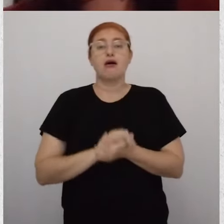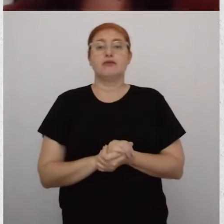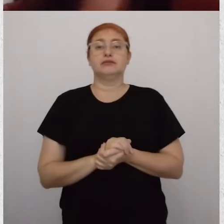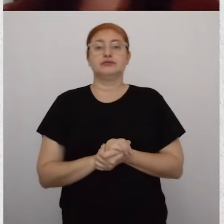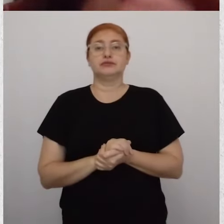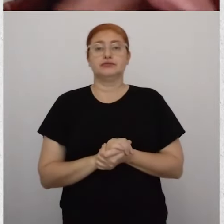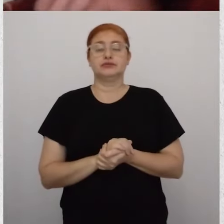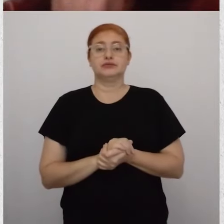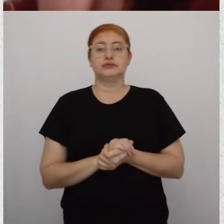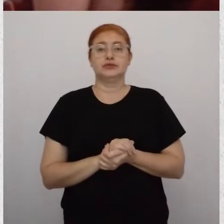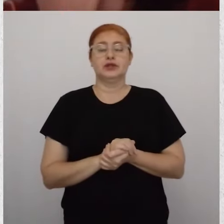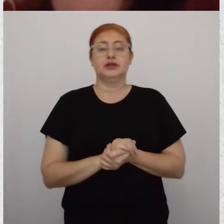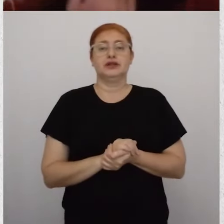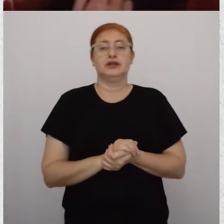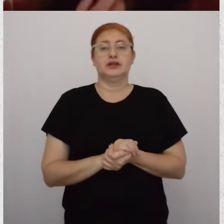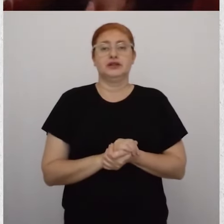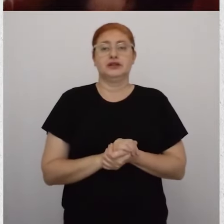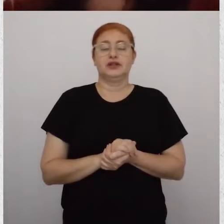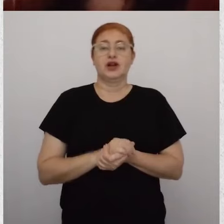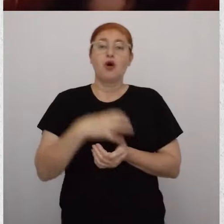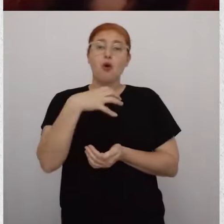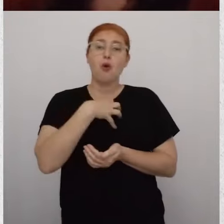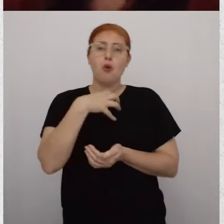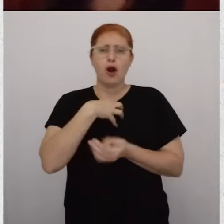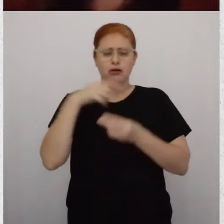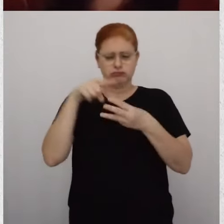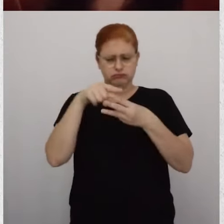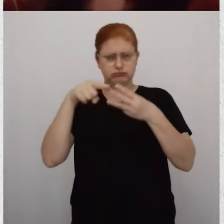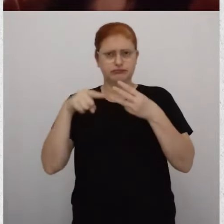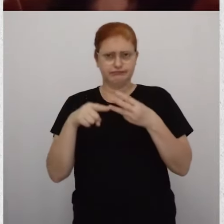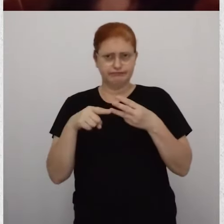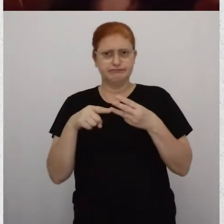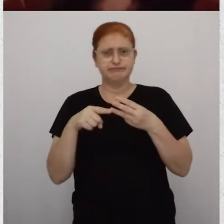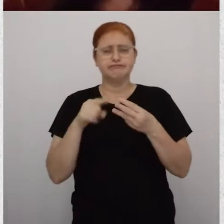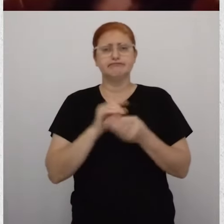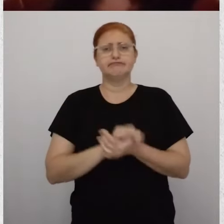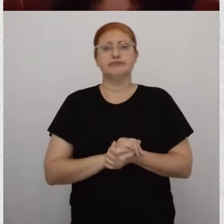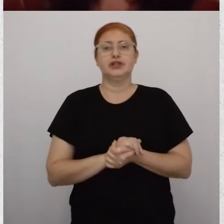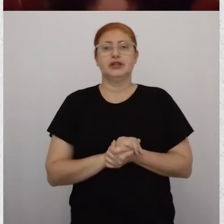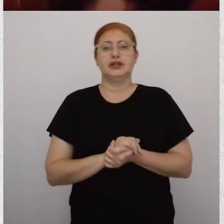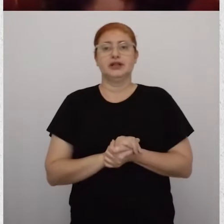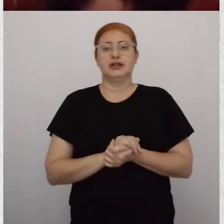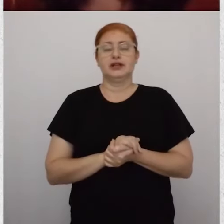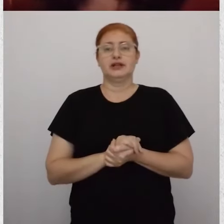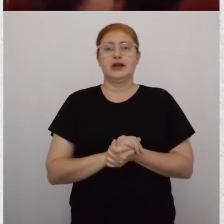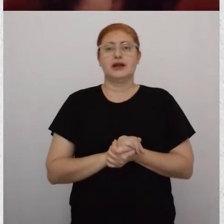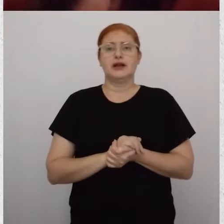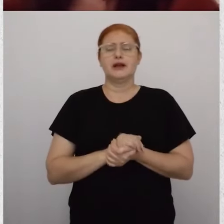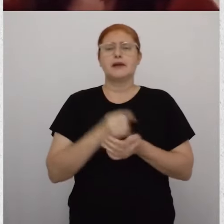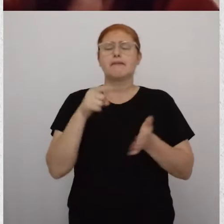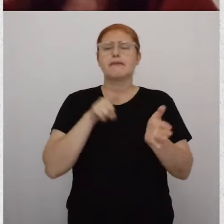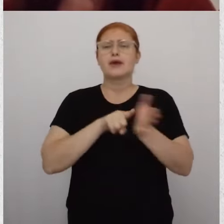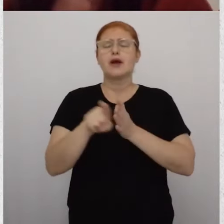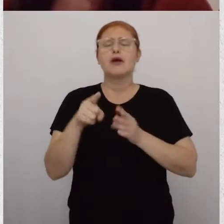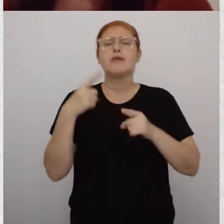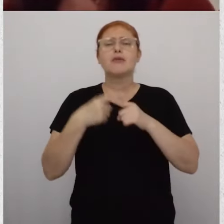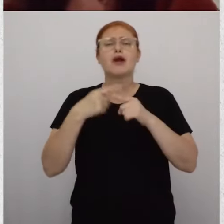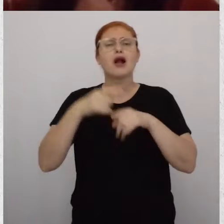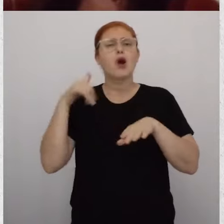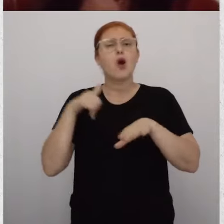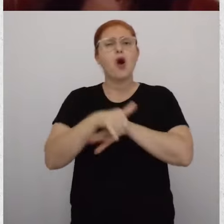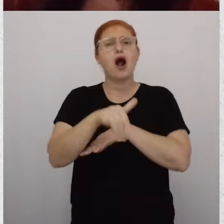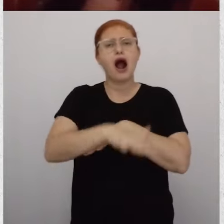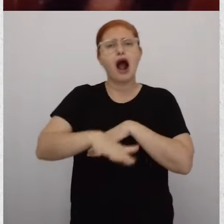a formulação, assim, da tríade, ela vem um pouco da pergunta, tá certo, por que que isso aconteceu no